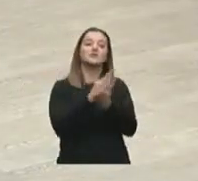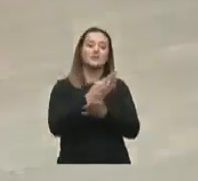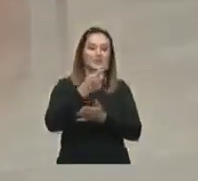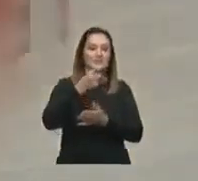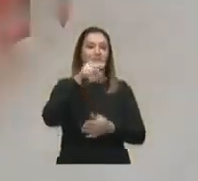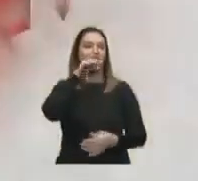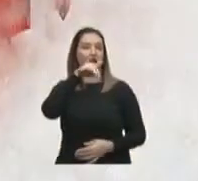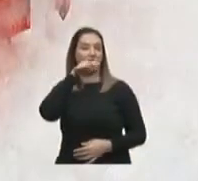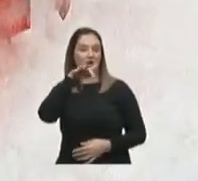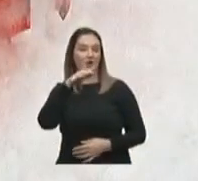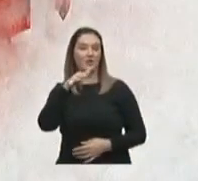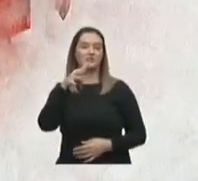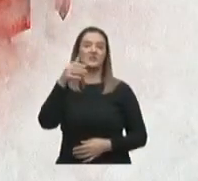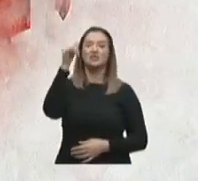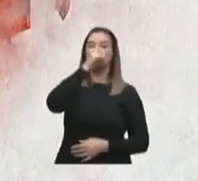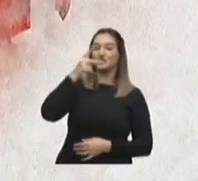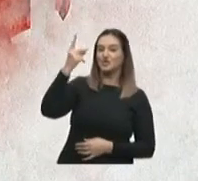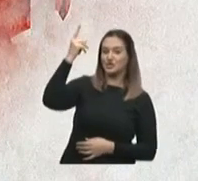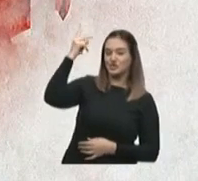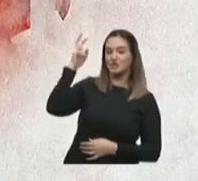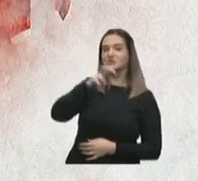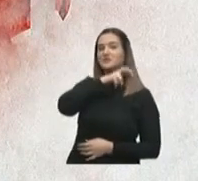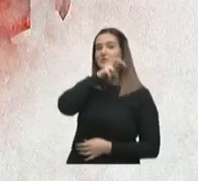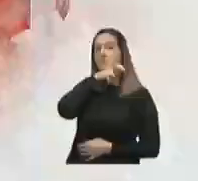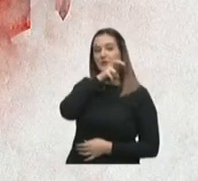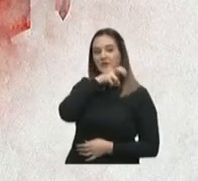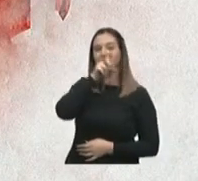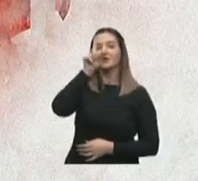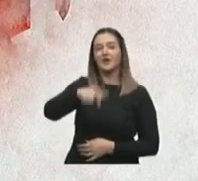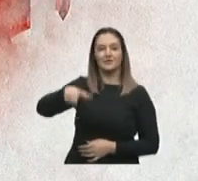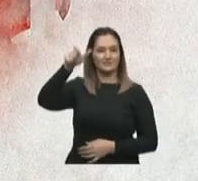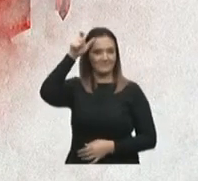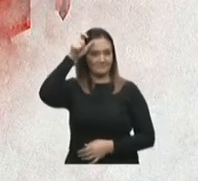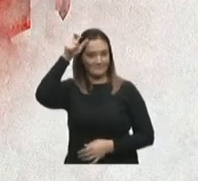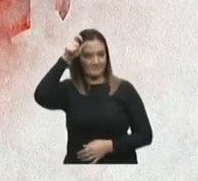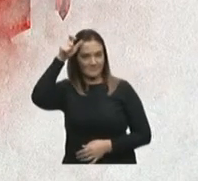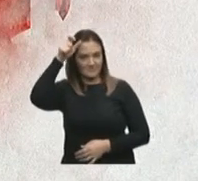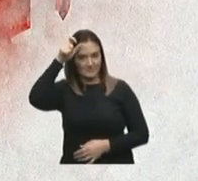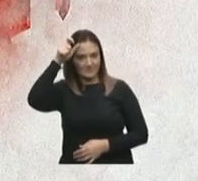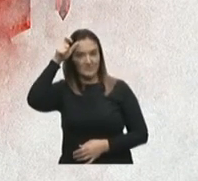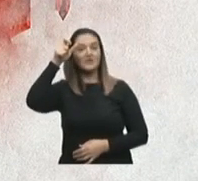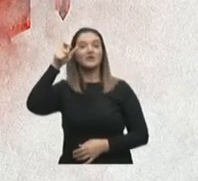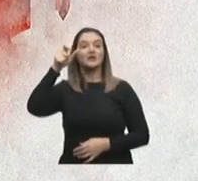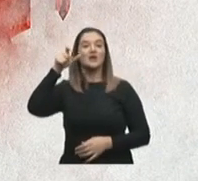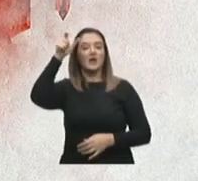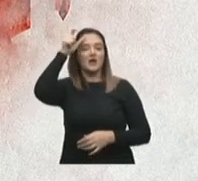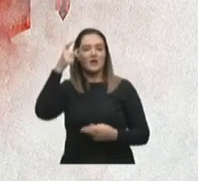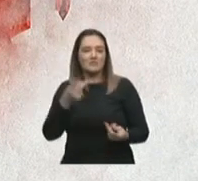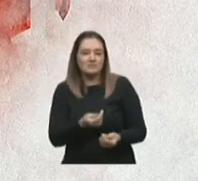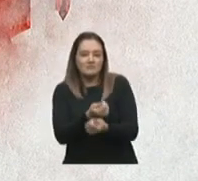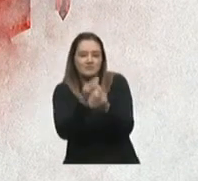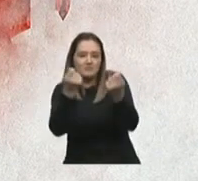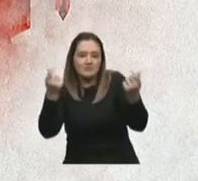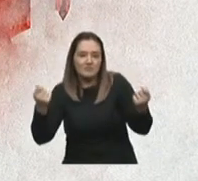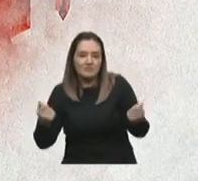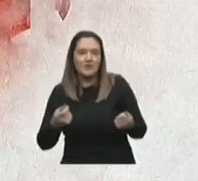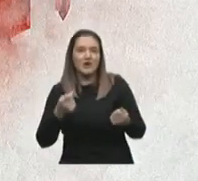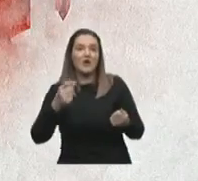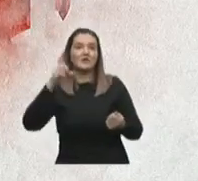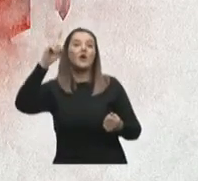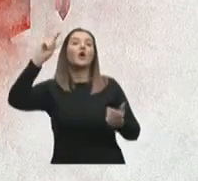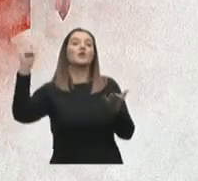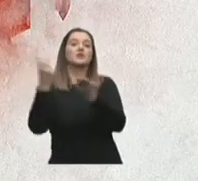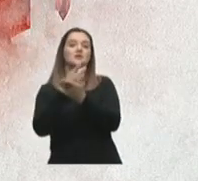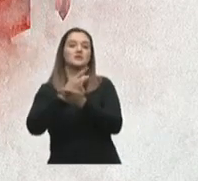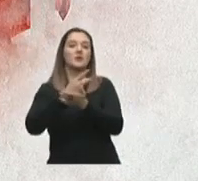expulso o grande dragão, a antiga serpente, que se chama Diabo e Satanás, o sedutor de todo mundo, sim, foi atirado para a terra,